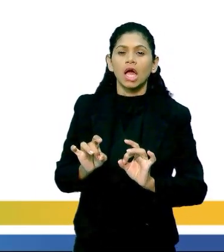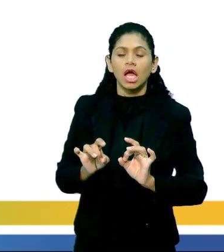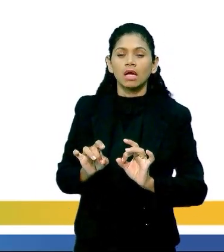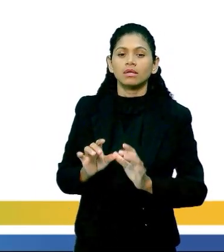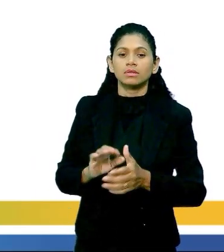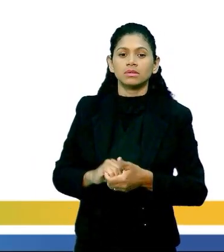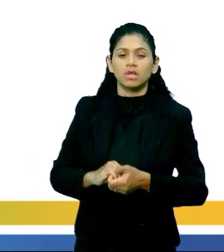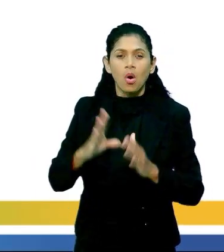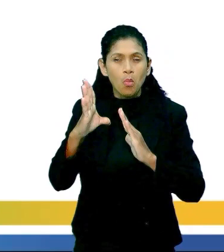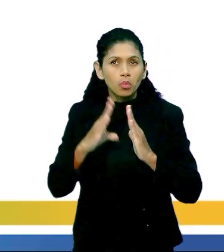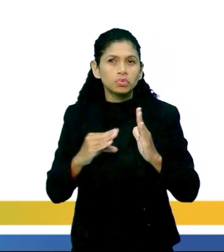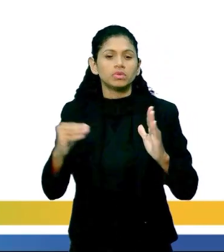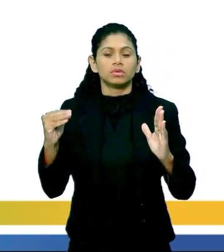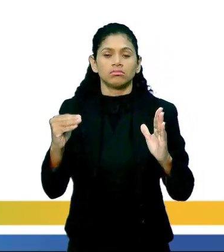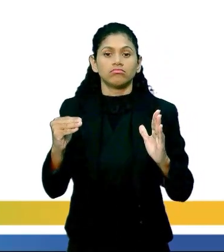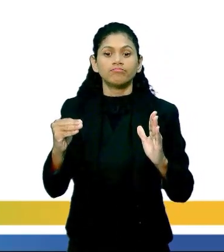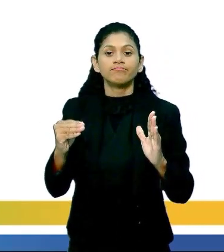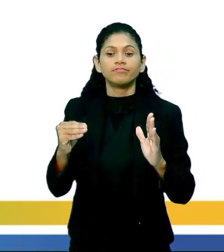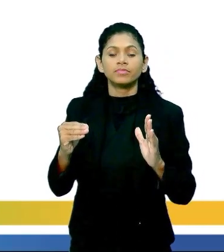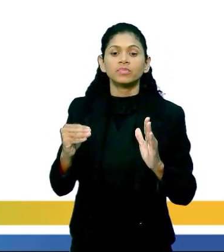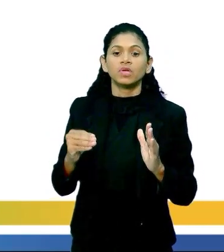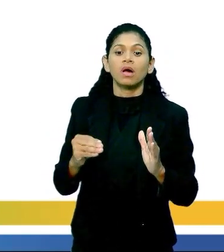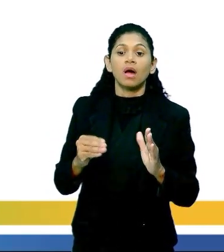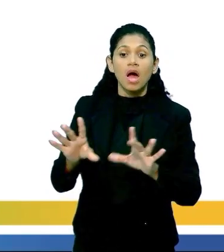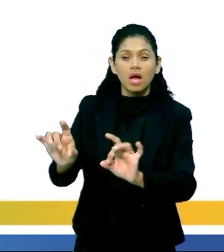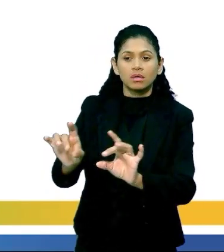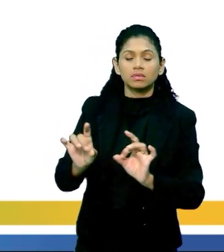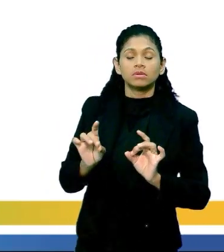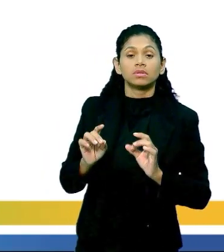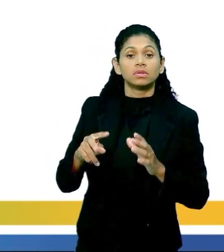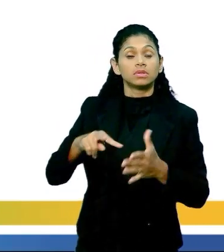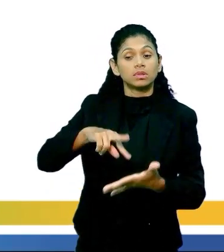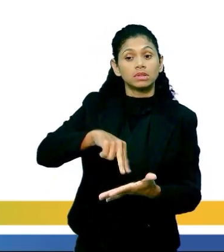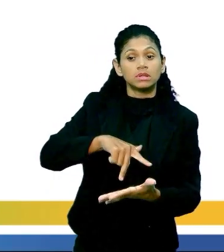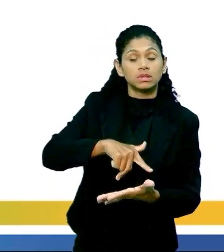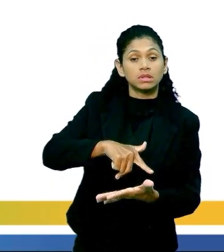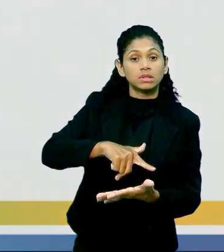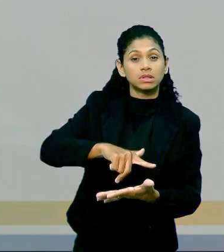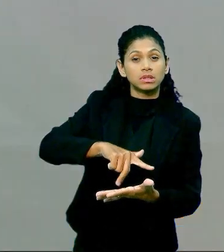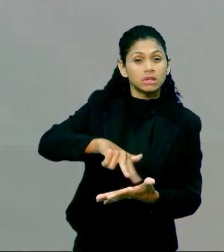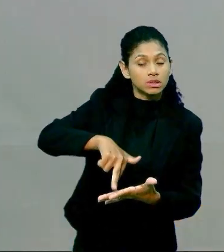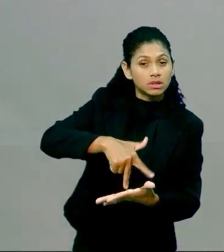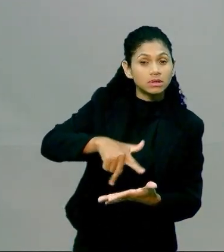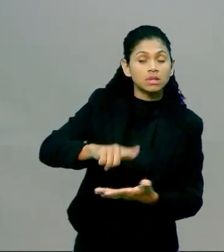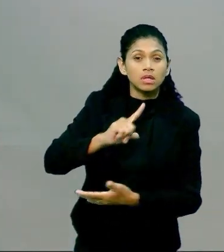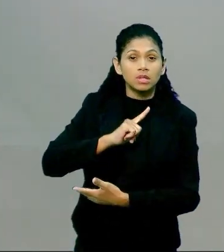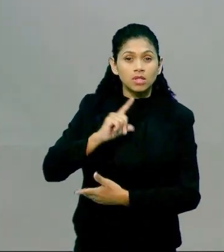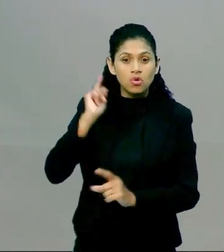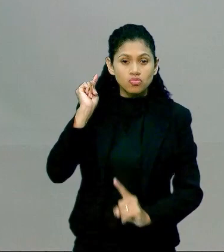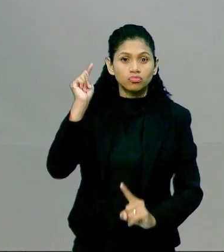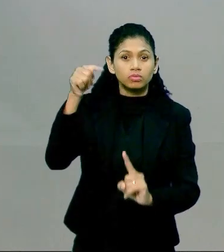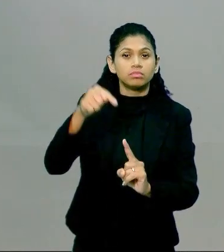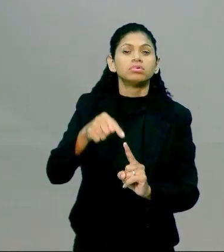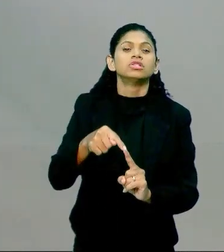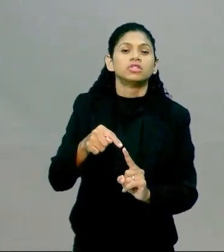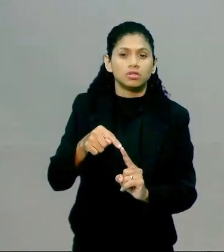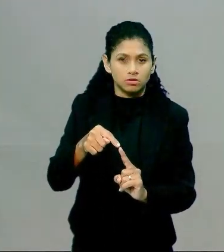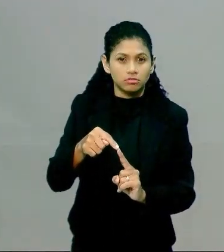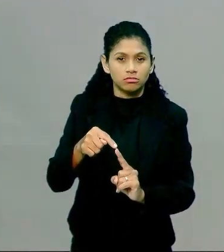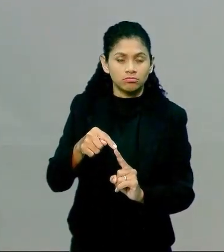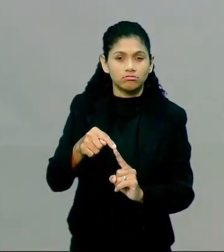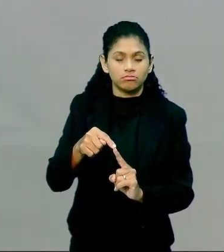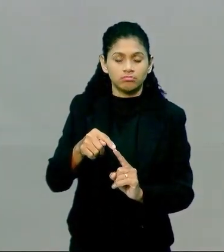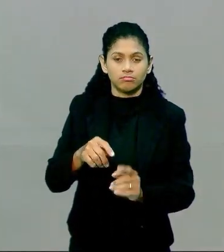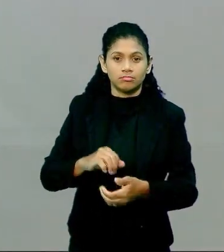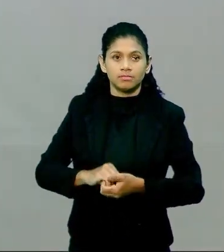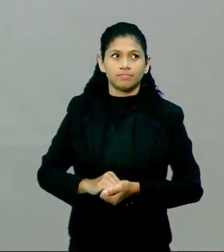uma finalidade: preparar o corpo para responder à exigência do espírito artístico. Fiquei todo arrepiado. Você